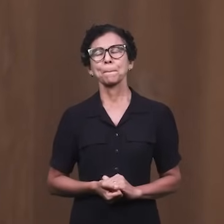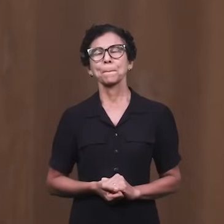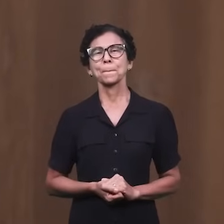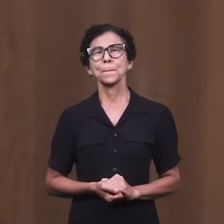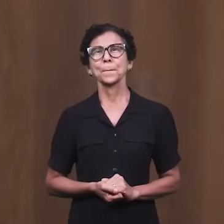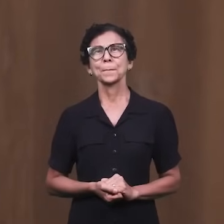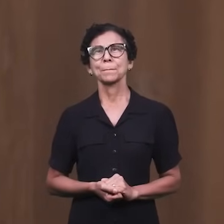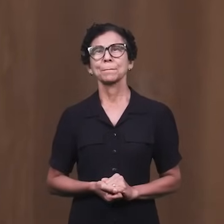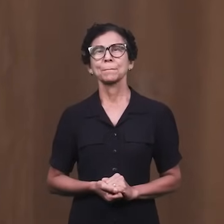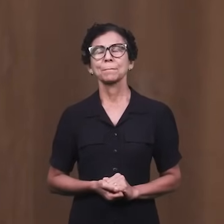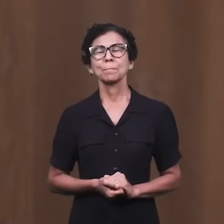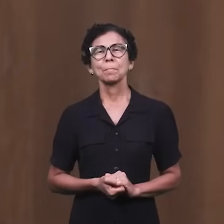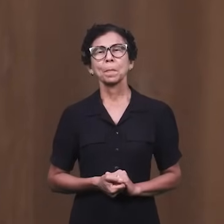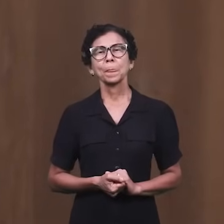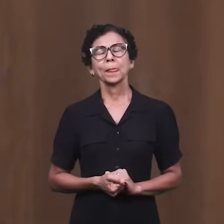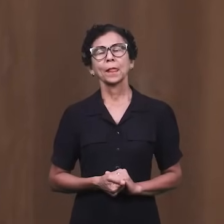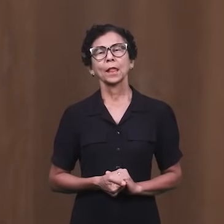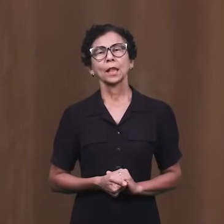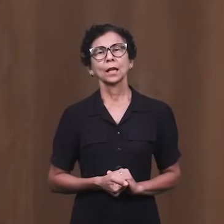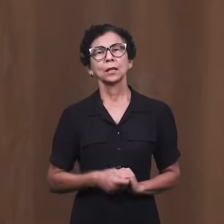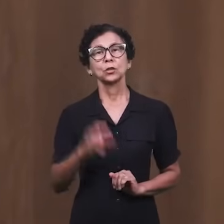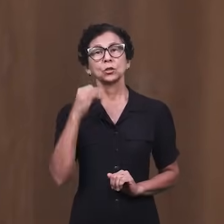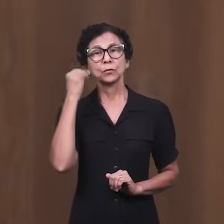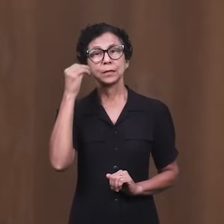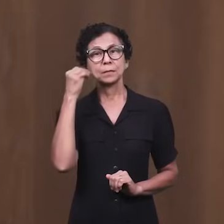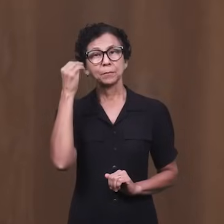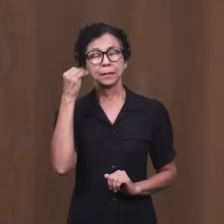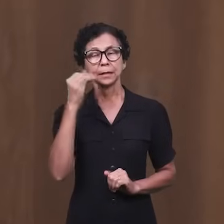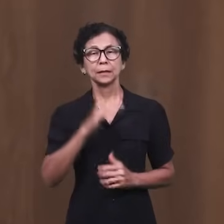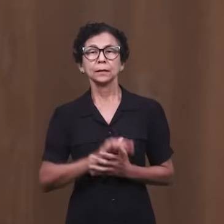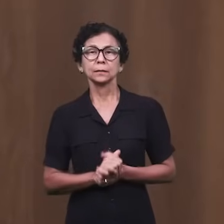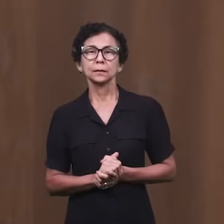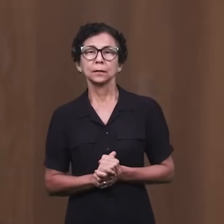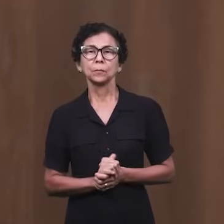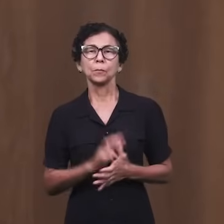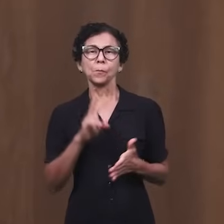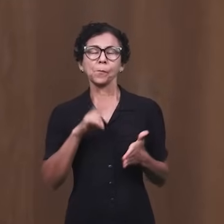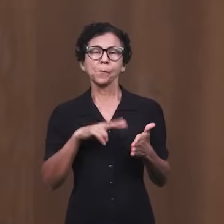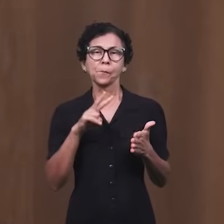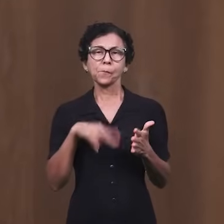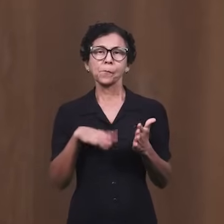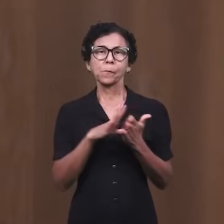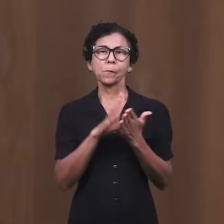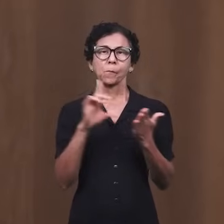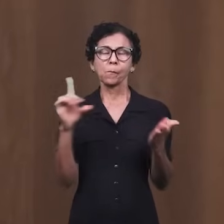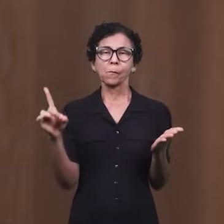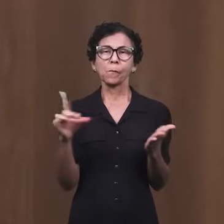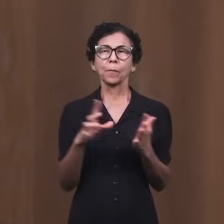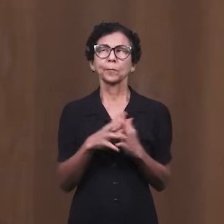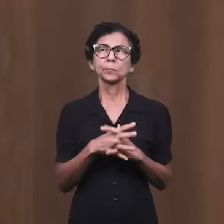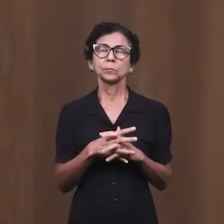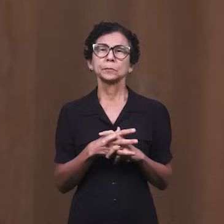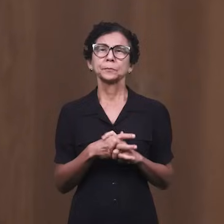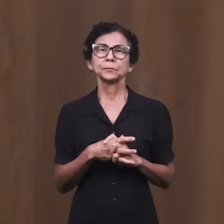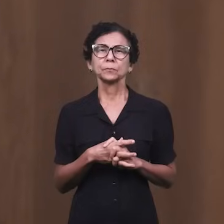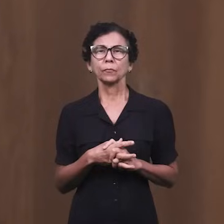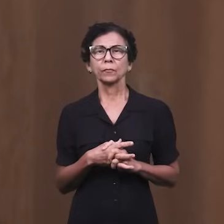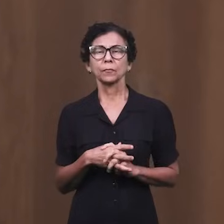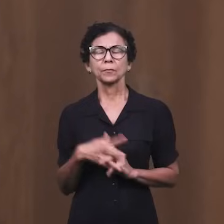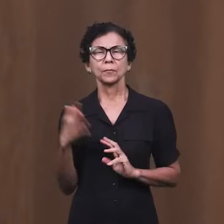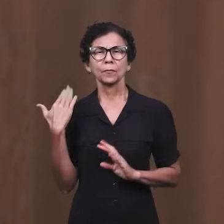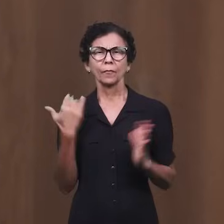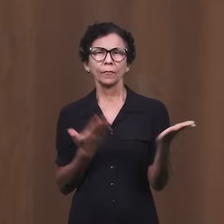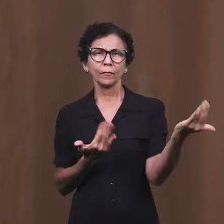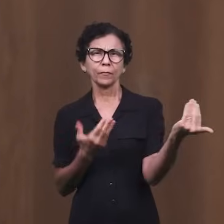eu nunca me esqueço que isso que eu falei aqui com os irmãos foi uma experiência que eu tive ainda